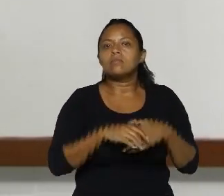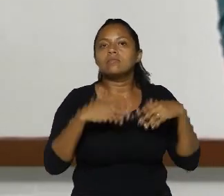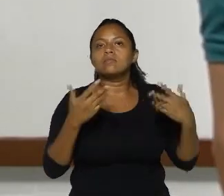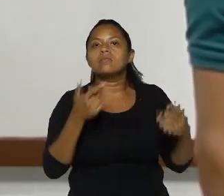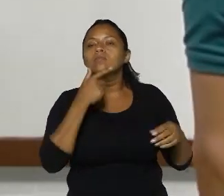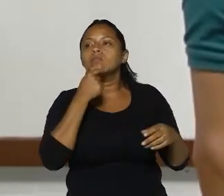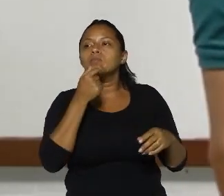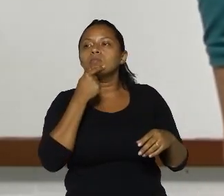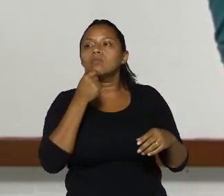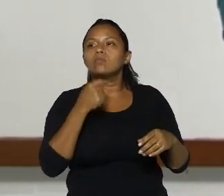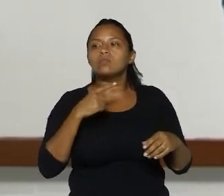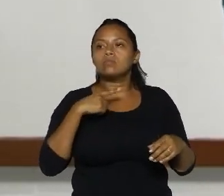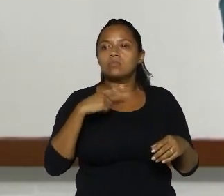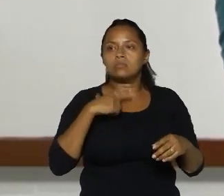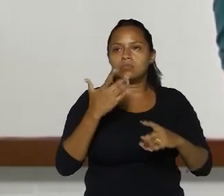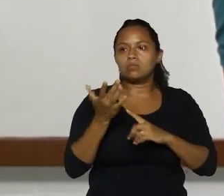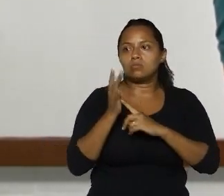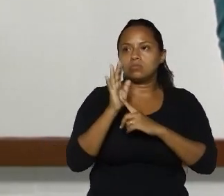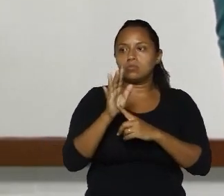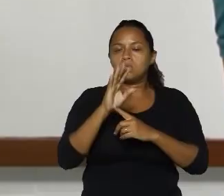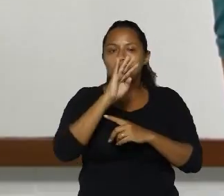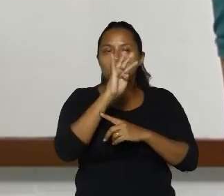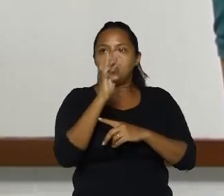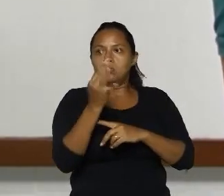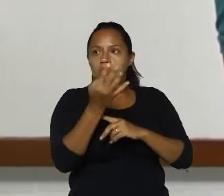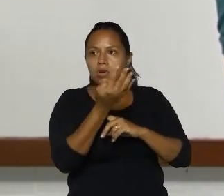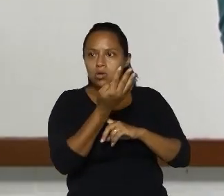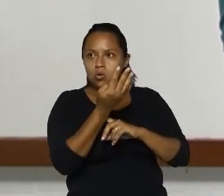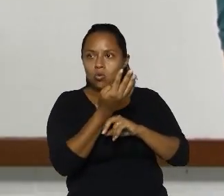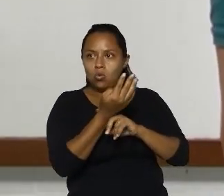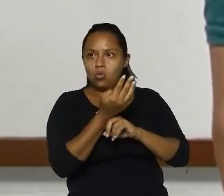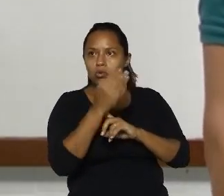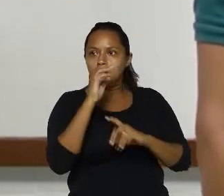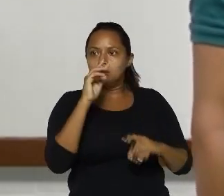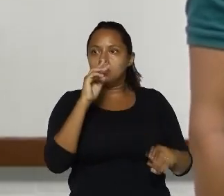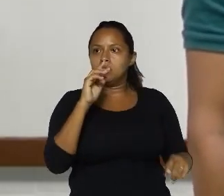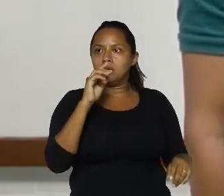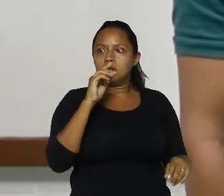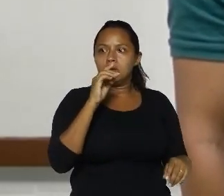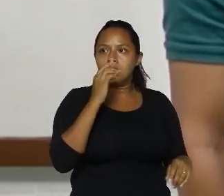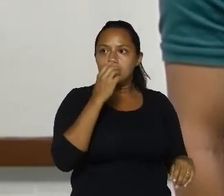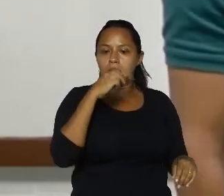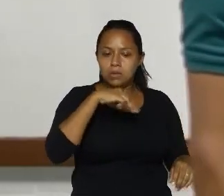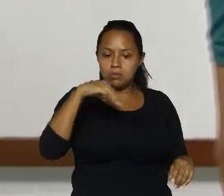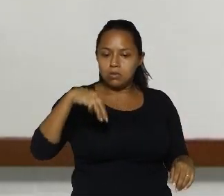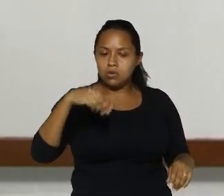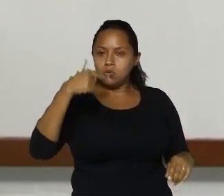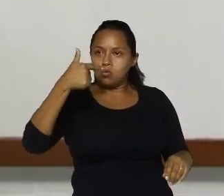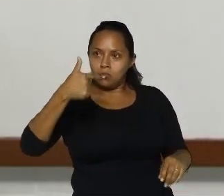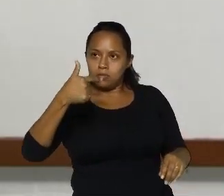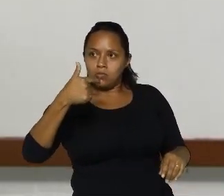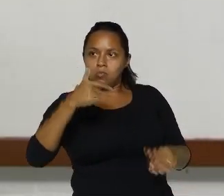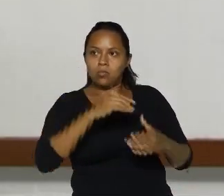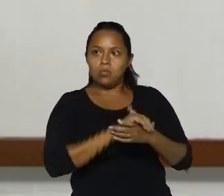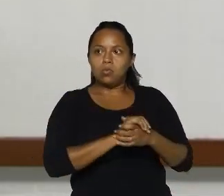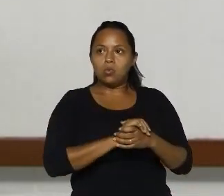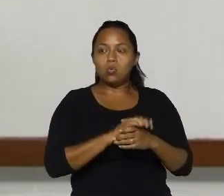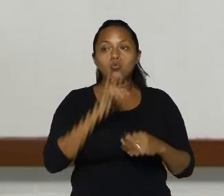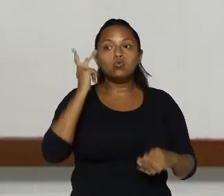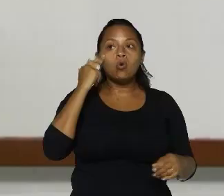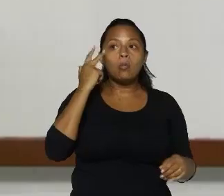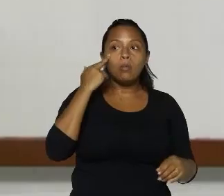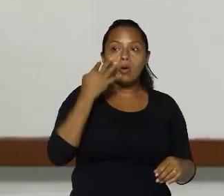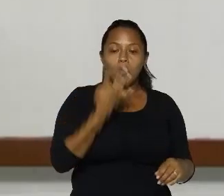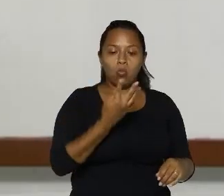o paciente ele apresenta cerca de 4 milhões de hemácias por cada milímetro cúbico. A quantidade normal